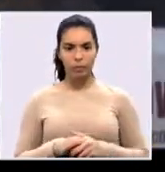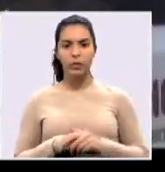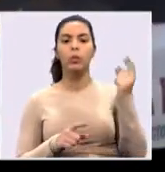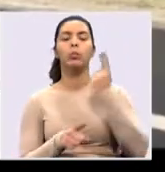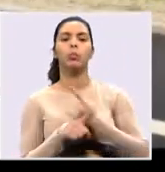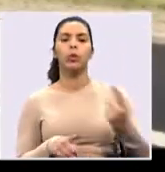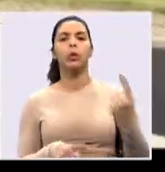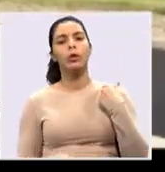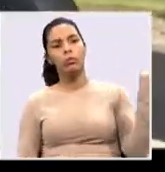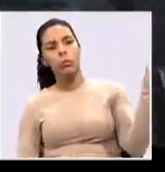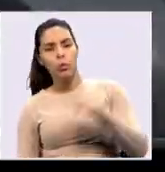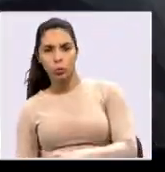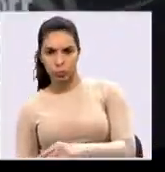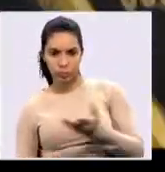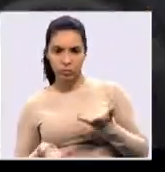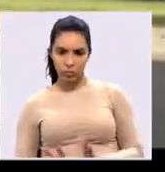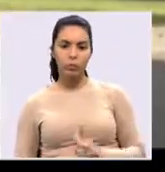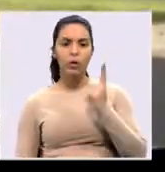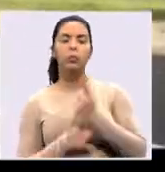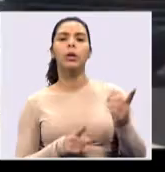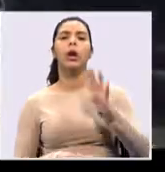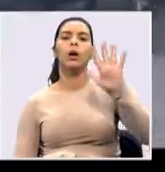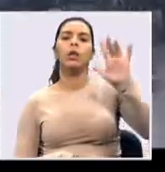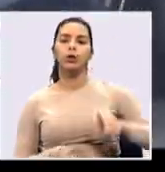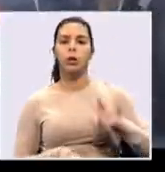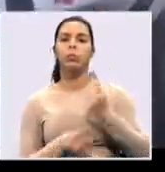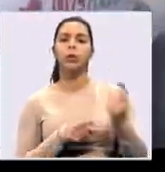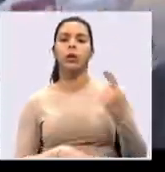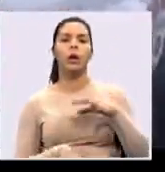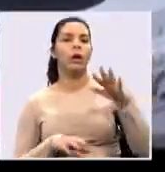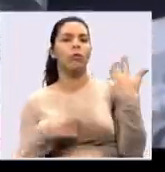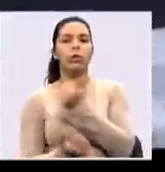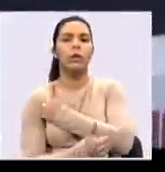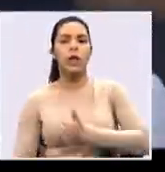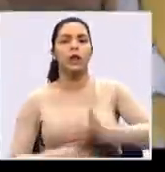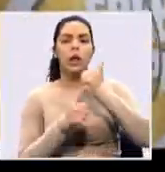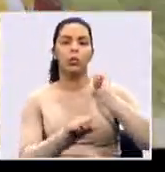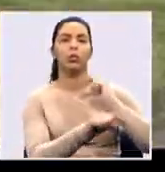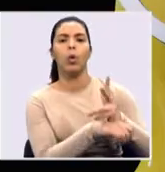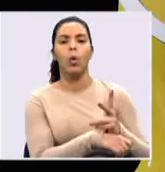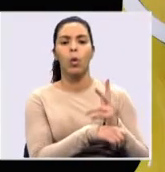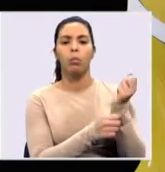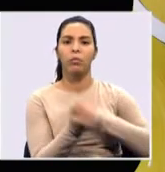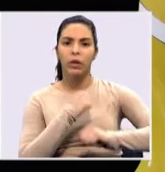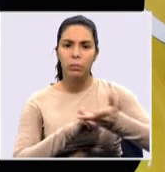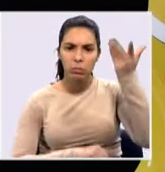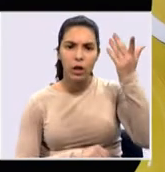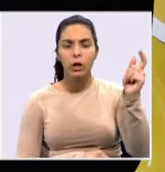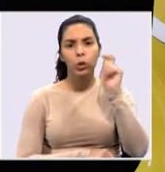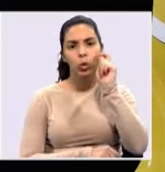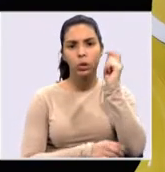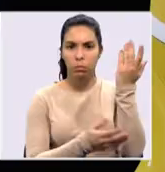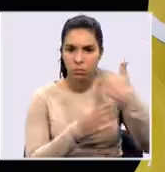Porquê vir para o país de origem, não é? E porquê Lisboa? Porque não uma outra cidade? Uma cidade com mais movimento, com